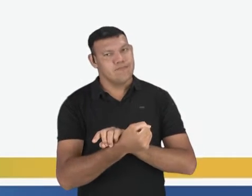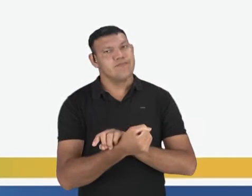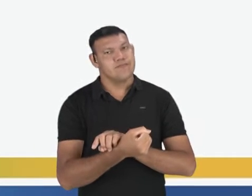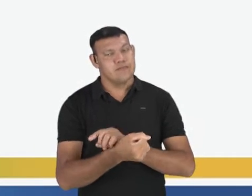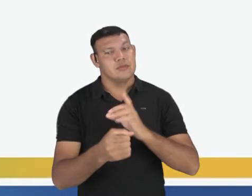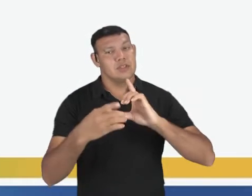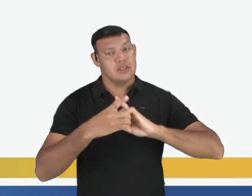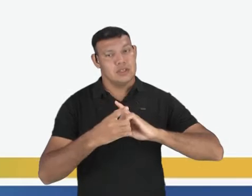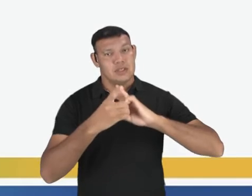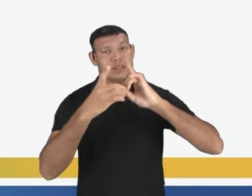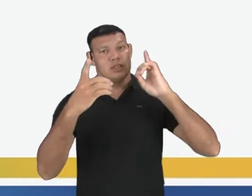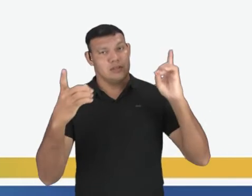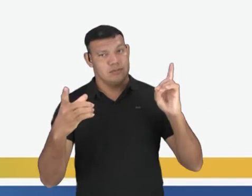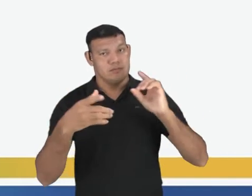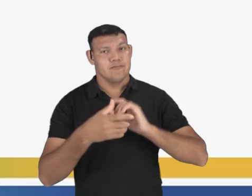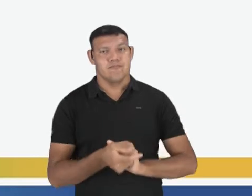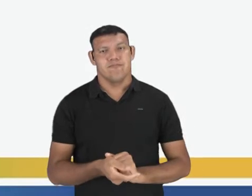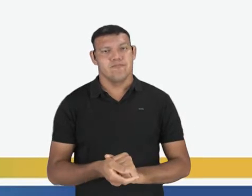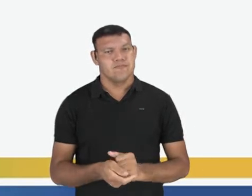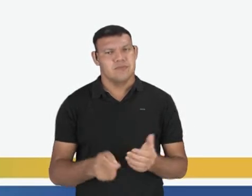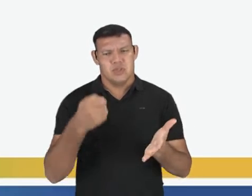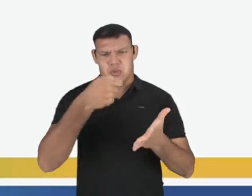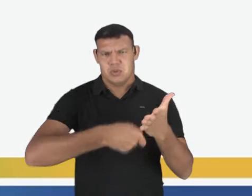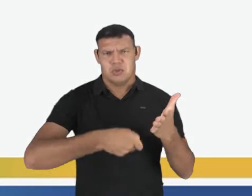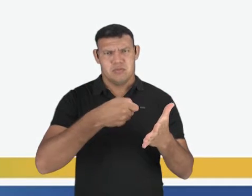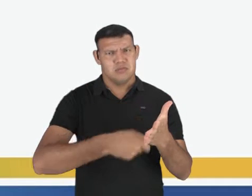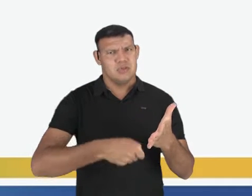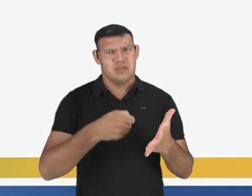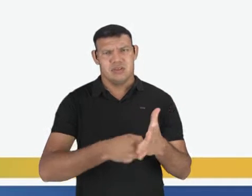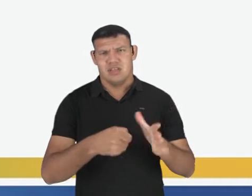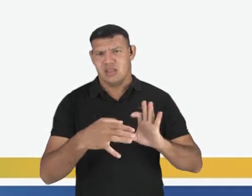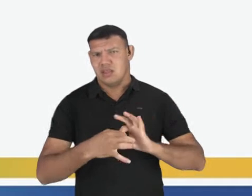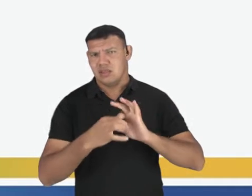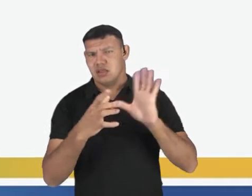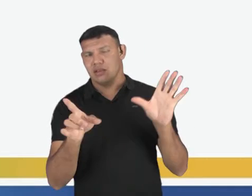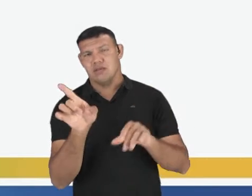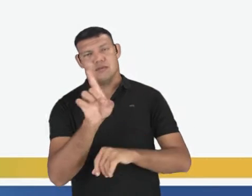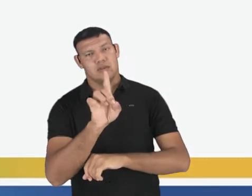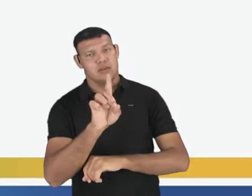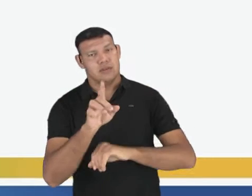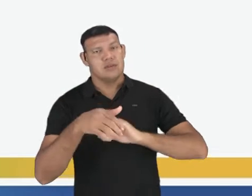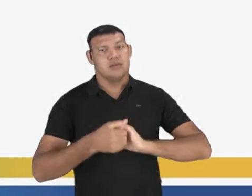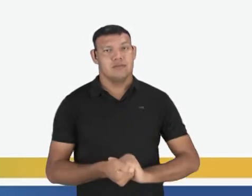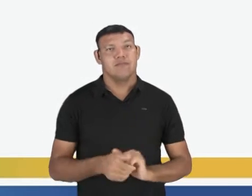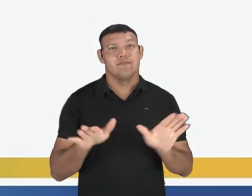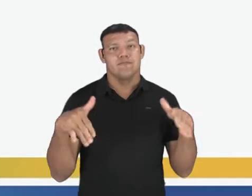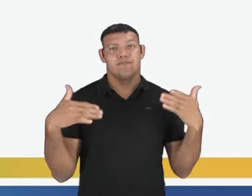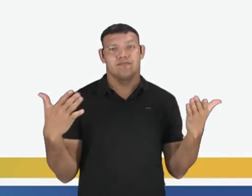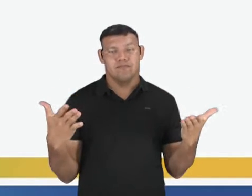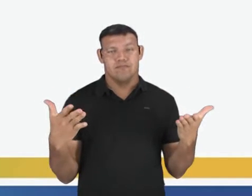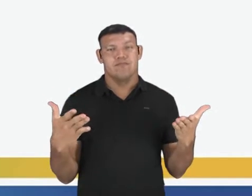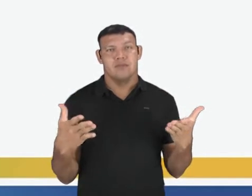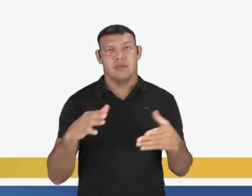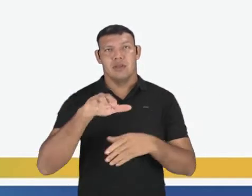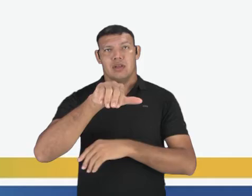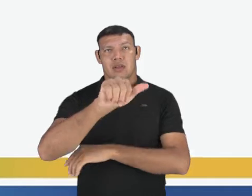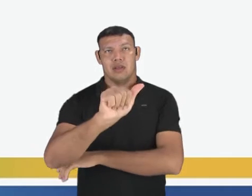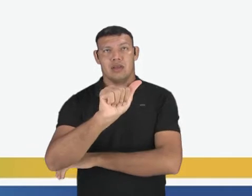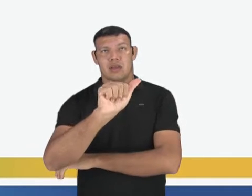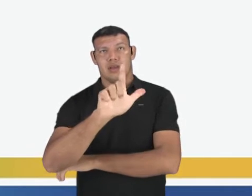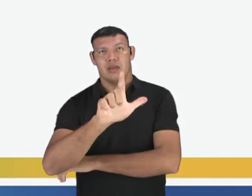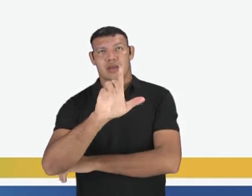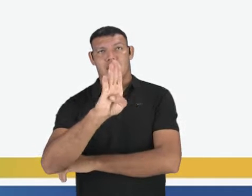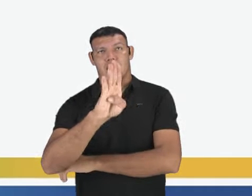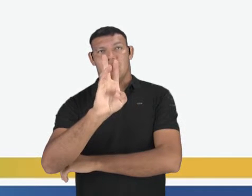regime democrático, ele não vai ser tão democrático assim. E aí, então, pessoal, a gente tem aí o Albuquerque, que ele